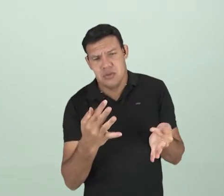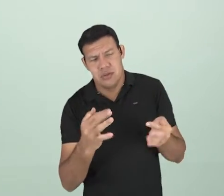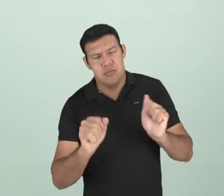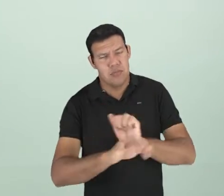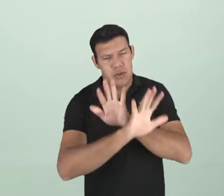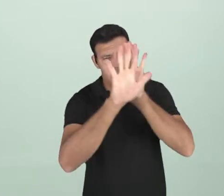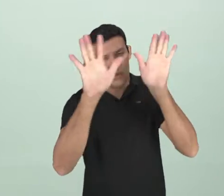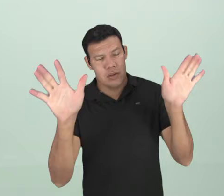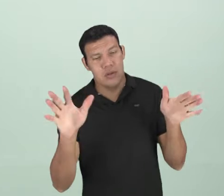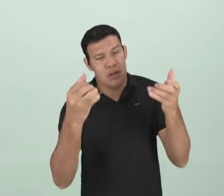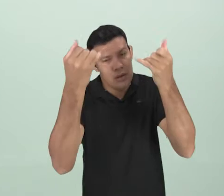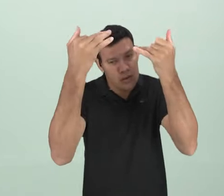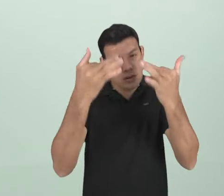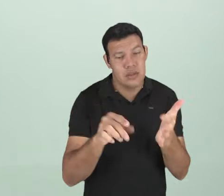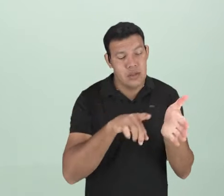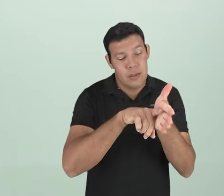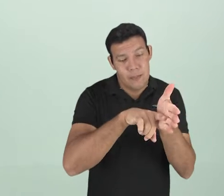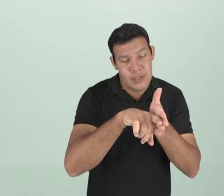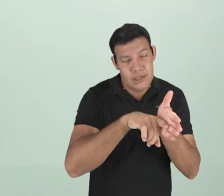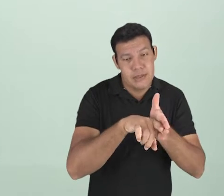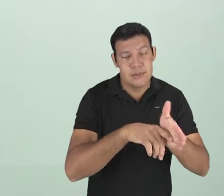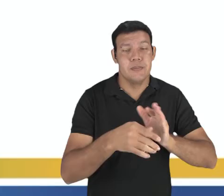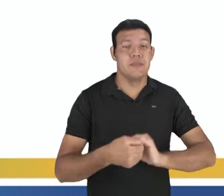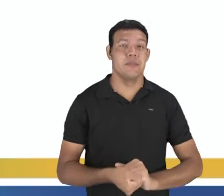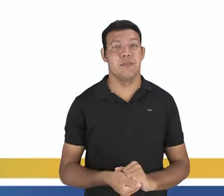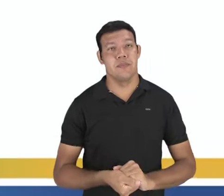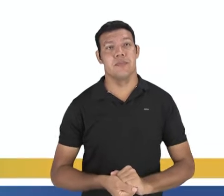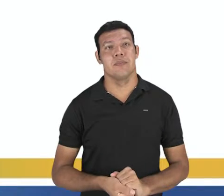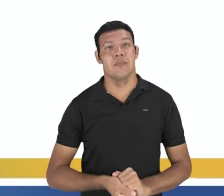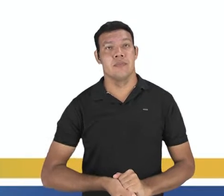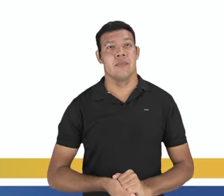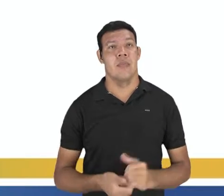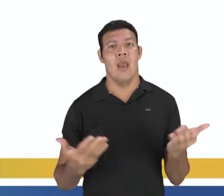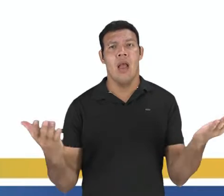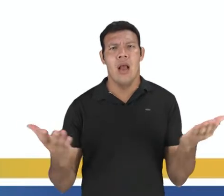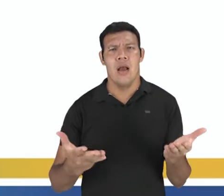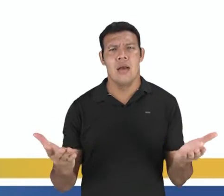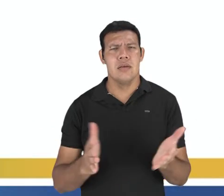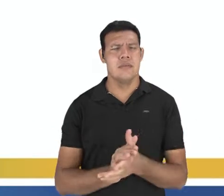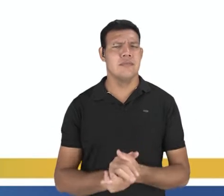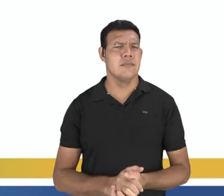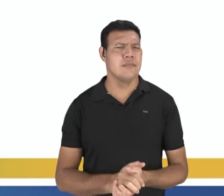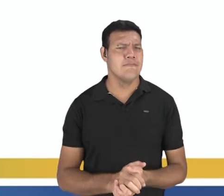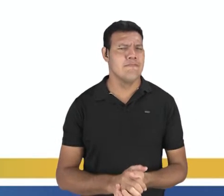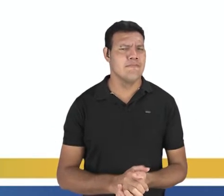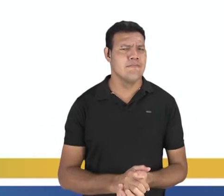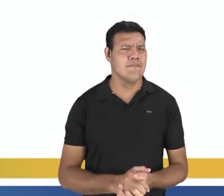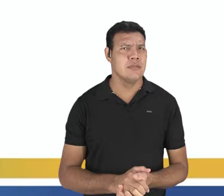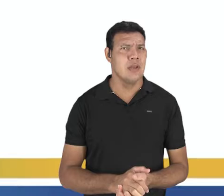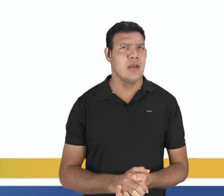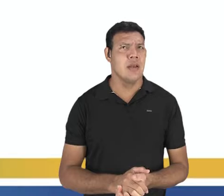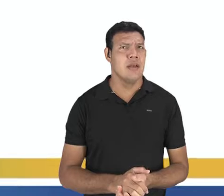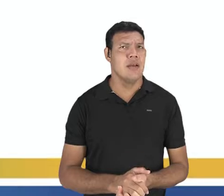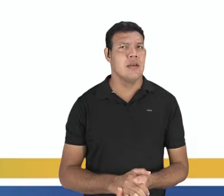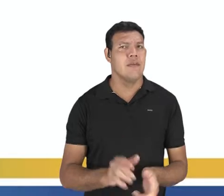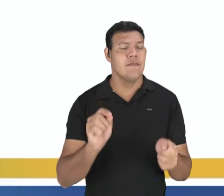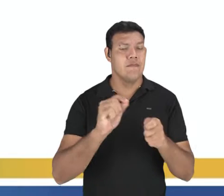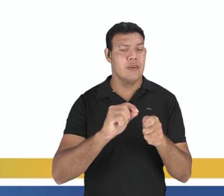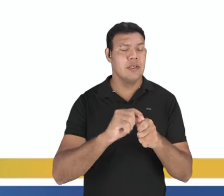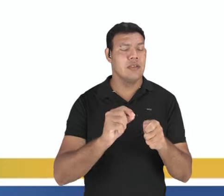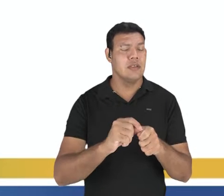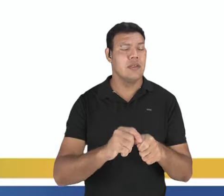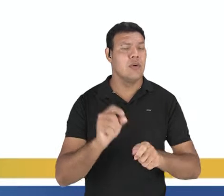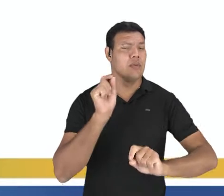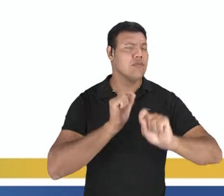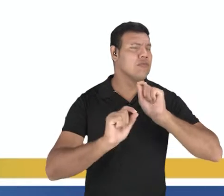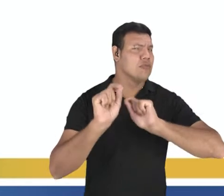dada pesquisa, ok? E aí nós vamos pensar agora o que precisa ser feito. O que eu preciso